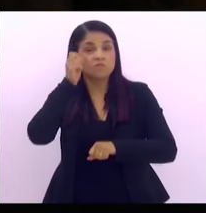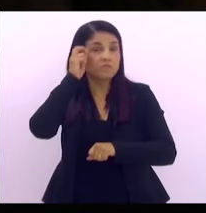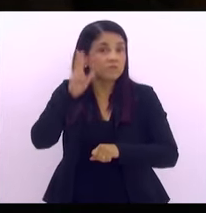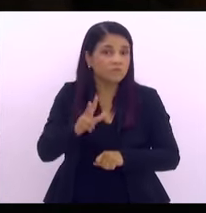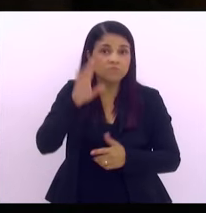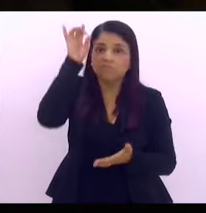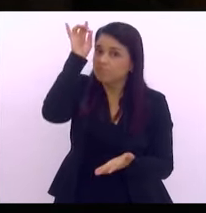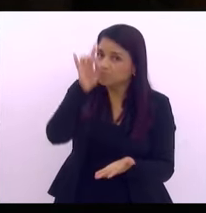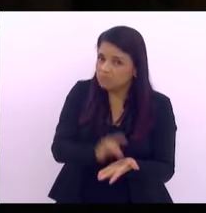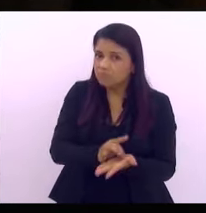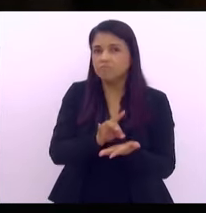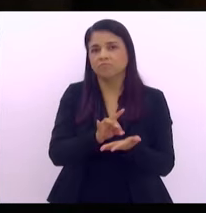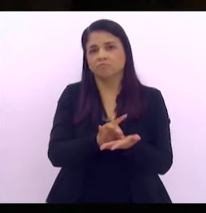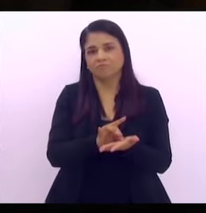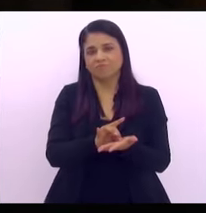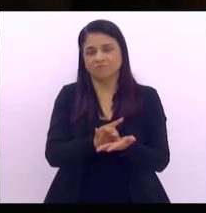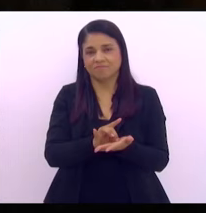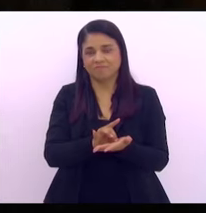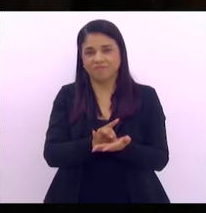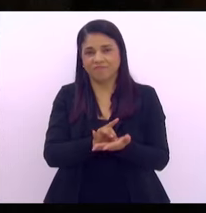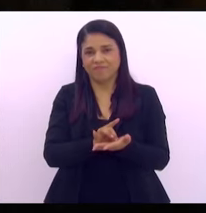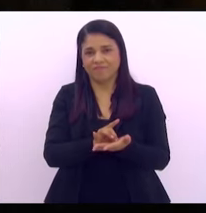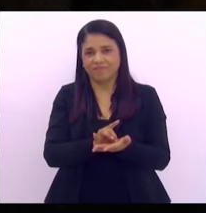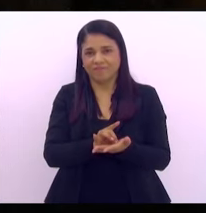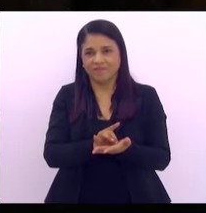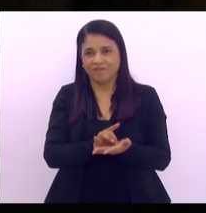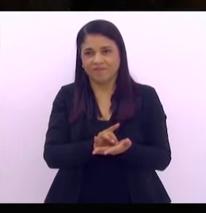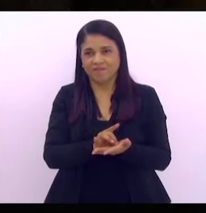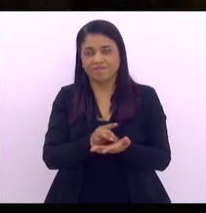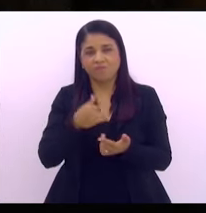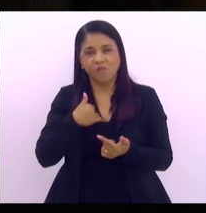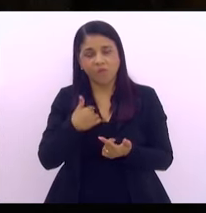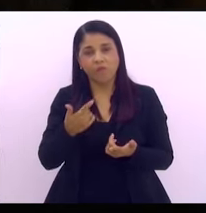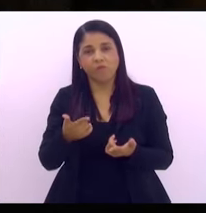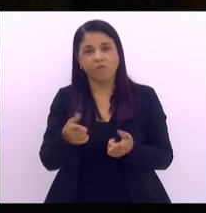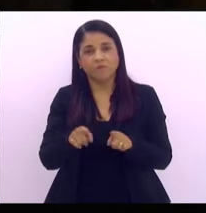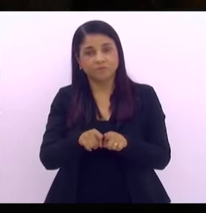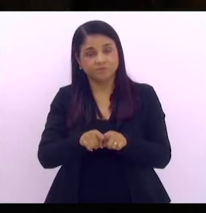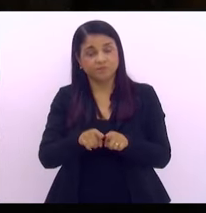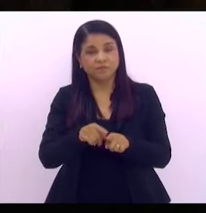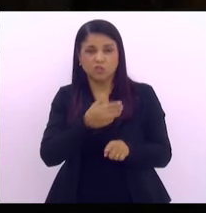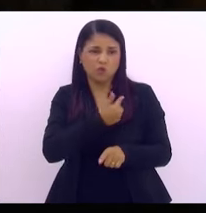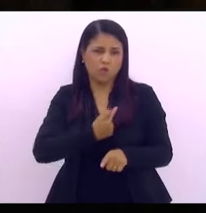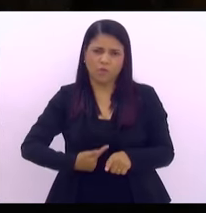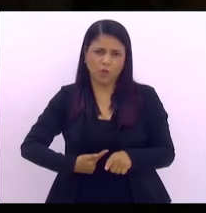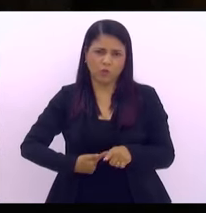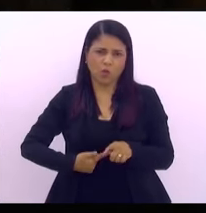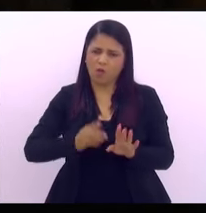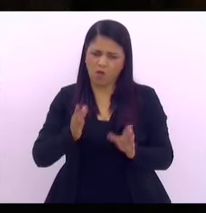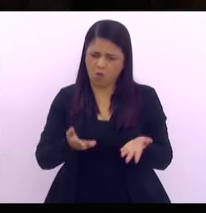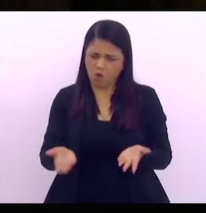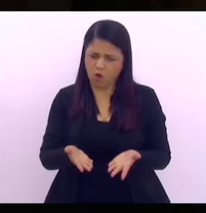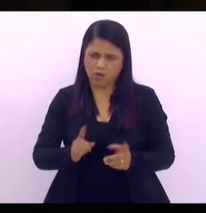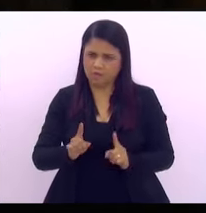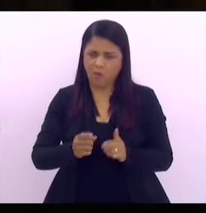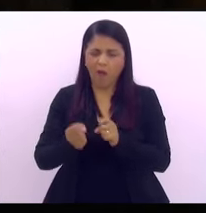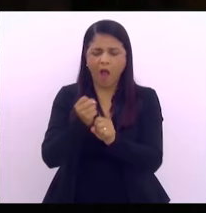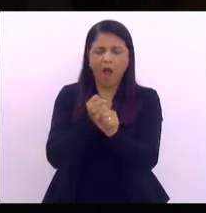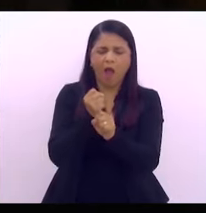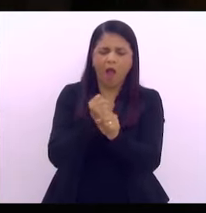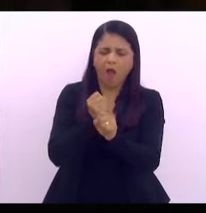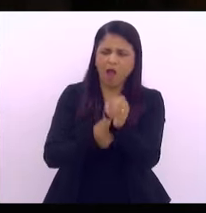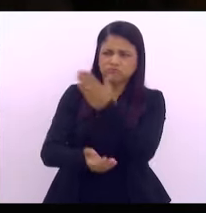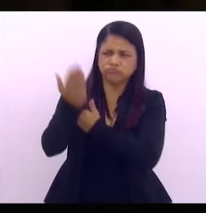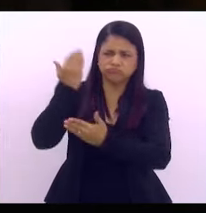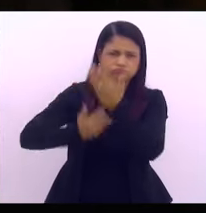real. Não essa questão que eu vejo, e ainda desse governo, não, anos e anos, quando acontece